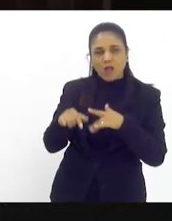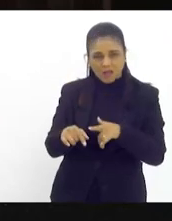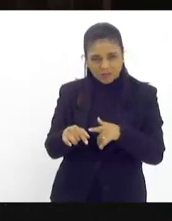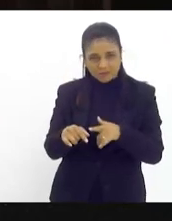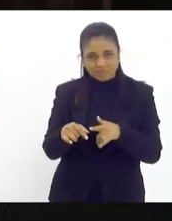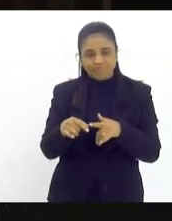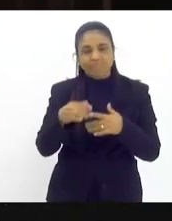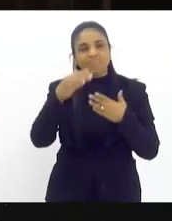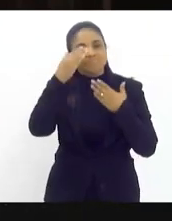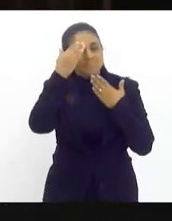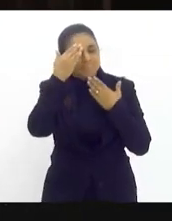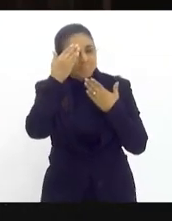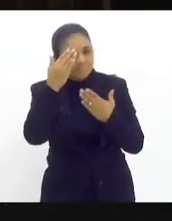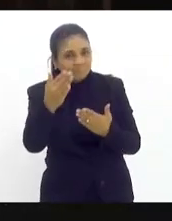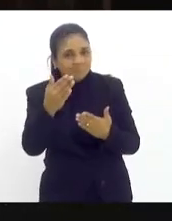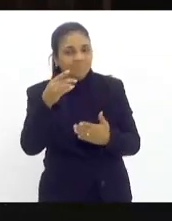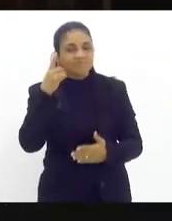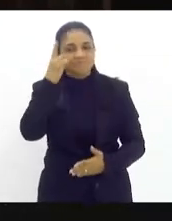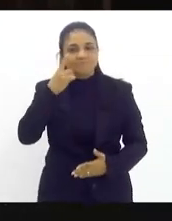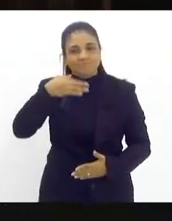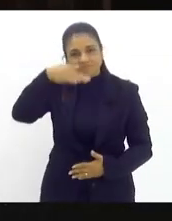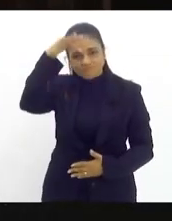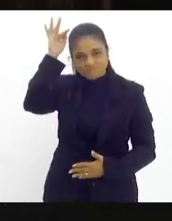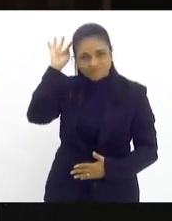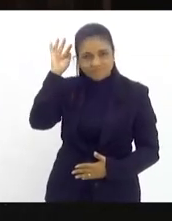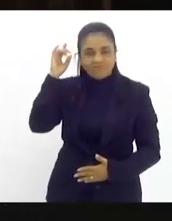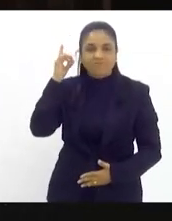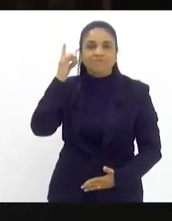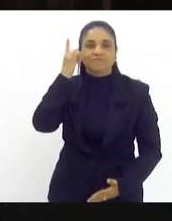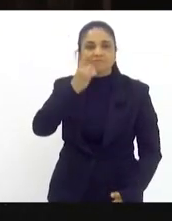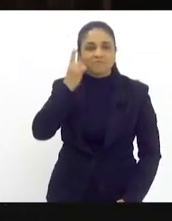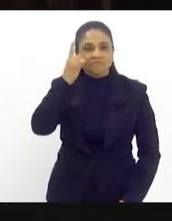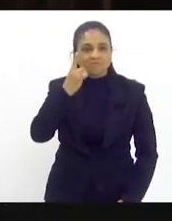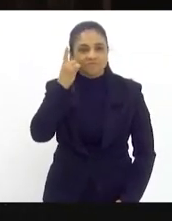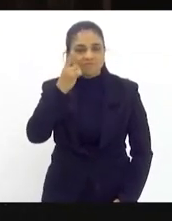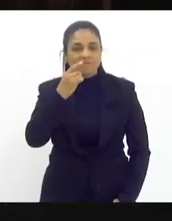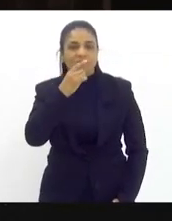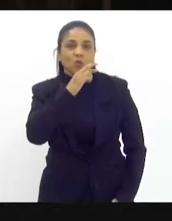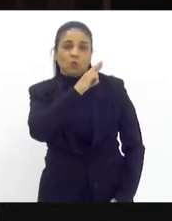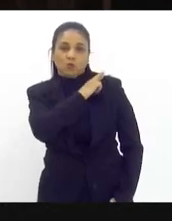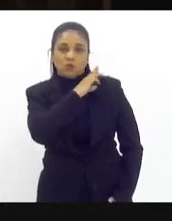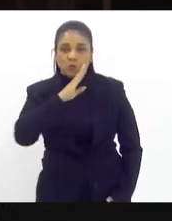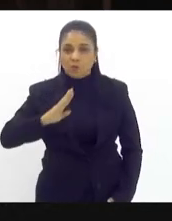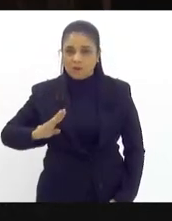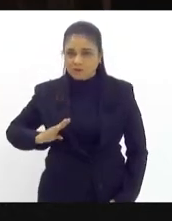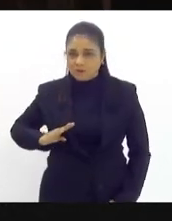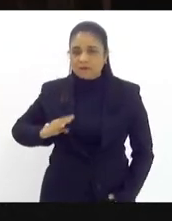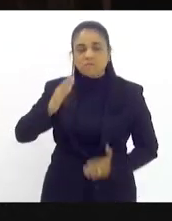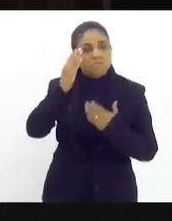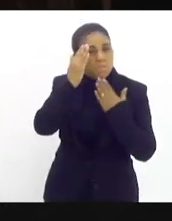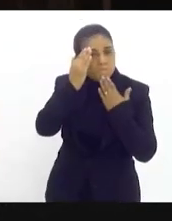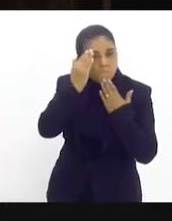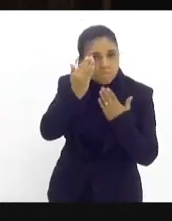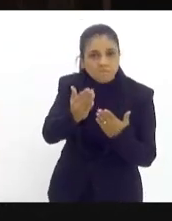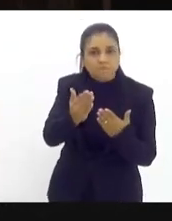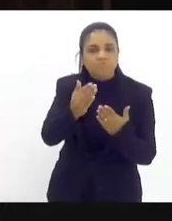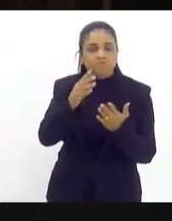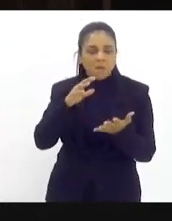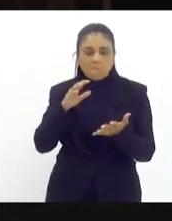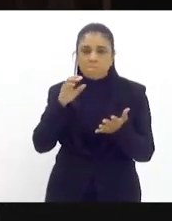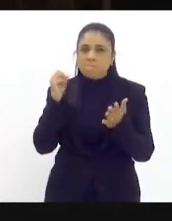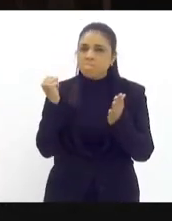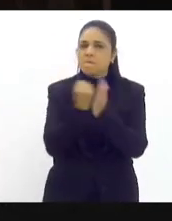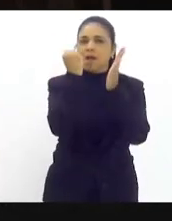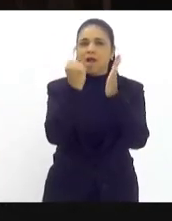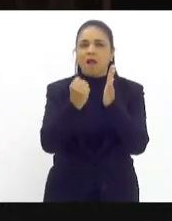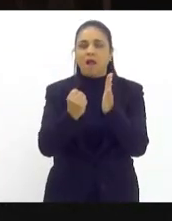Muito obrigado Deputado Rodrigo também Presidente Muito obrigado e que fique marcado na história da Assembleia Legislativa